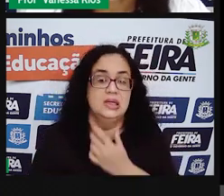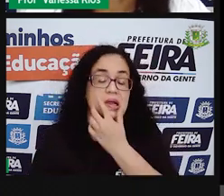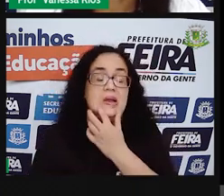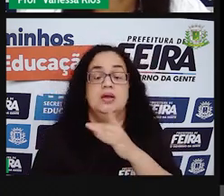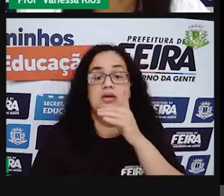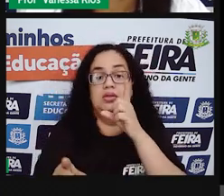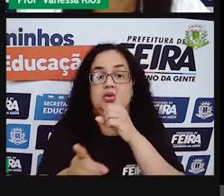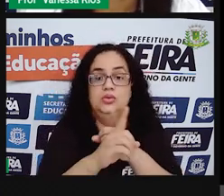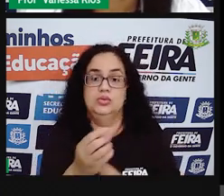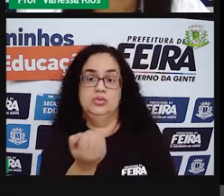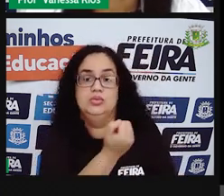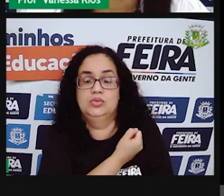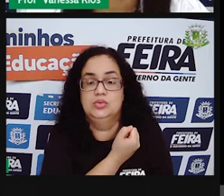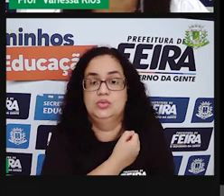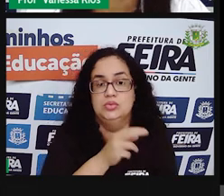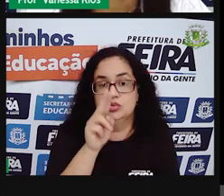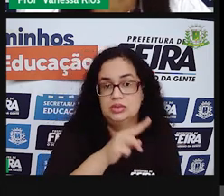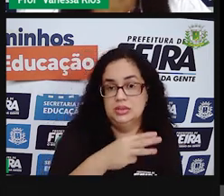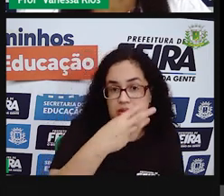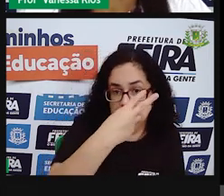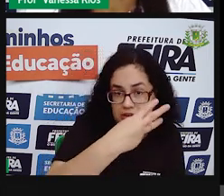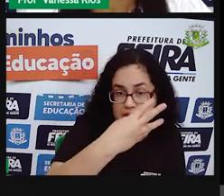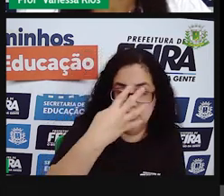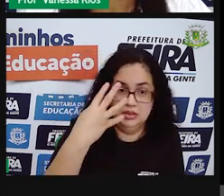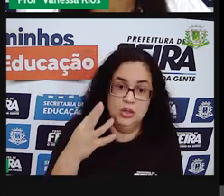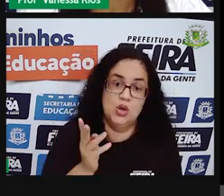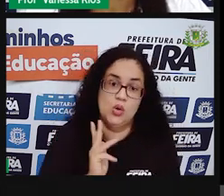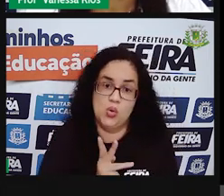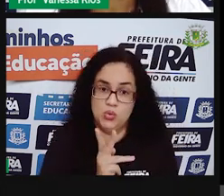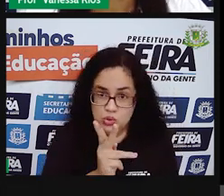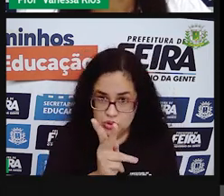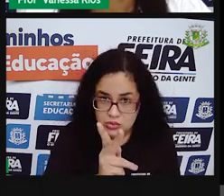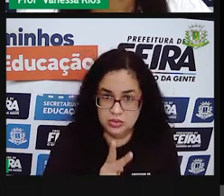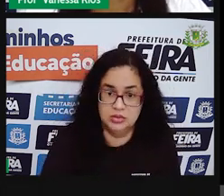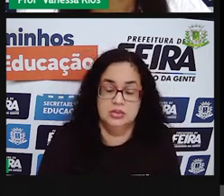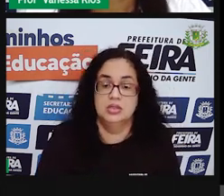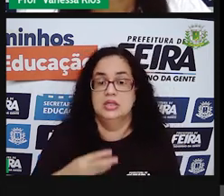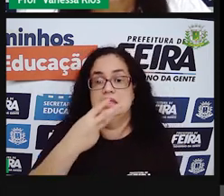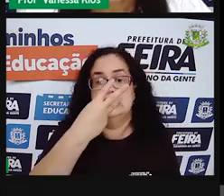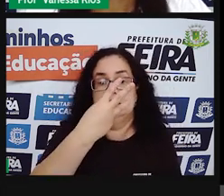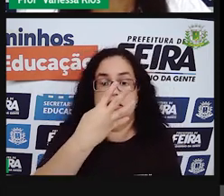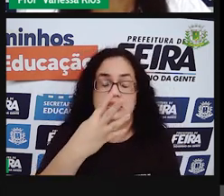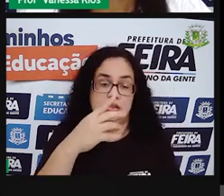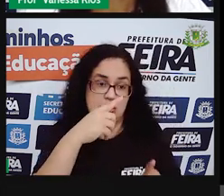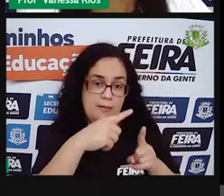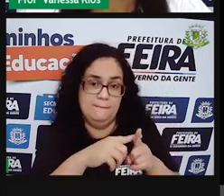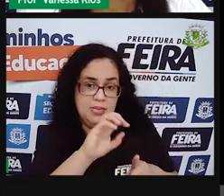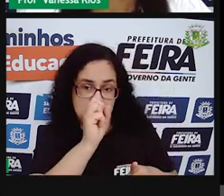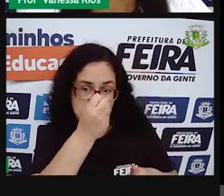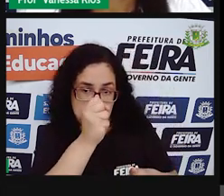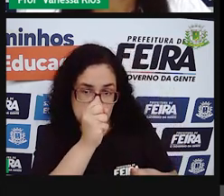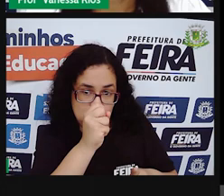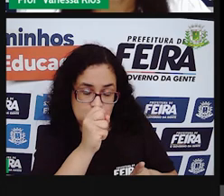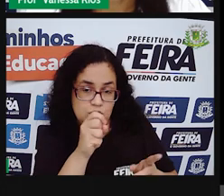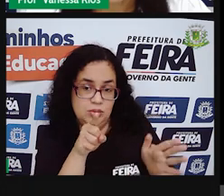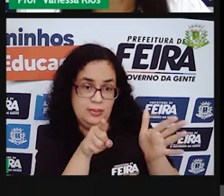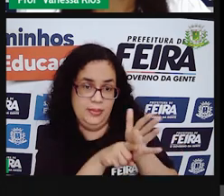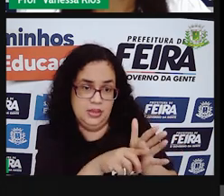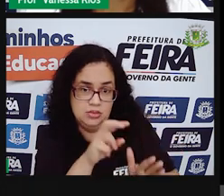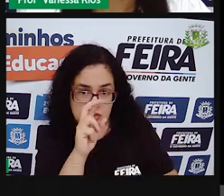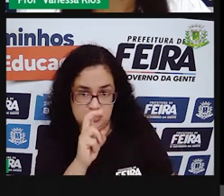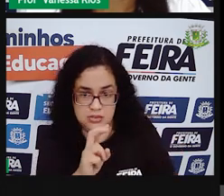o próximo número, utilizo ele para dar continuidade. 34 mais o padrão,